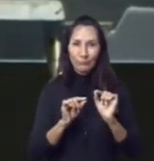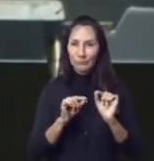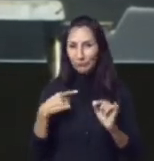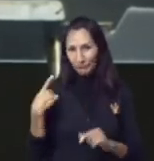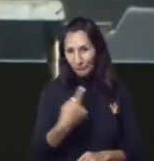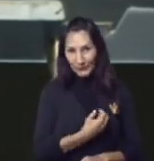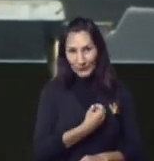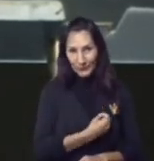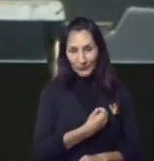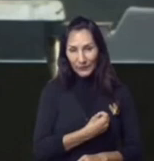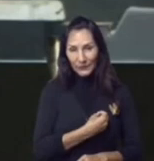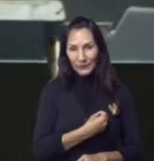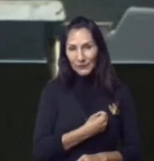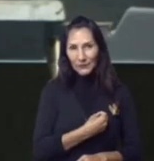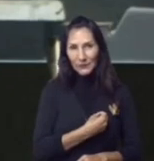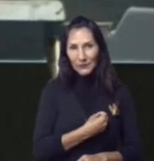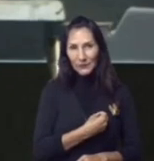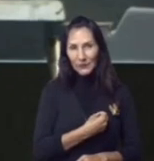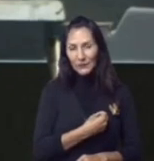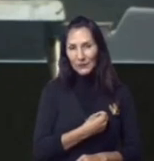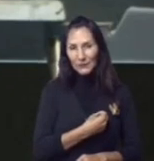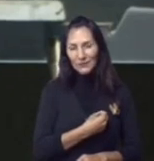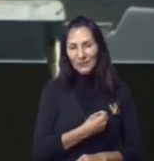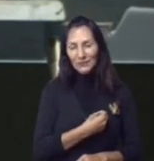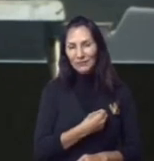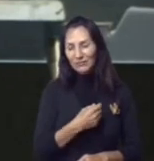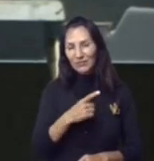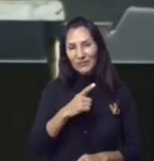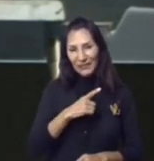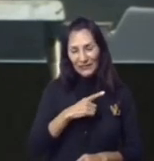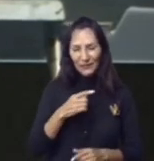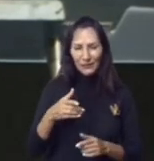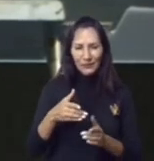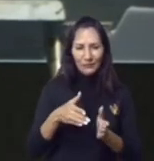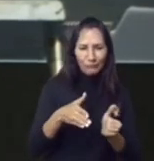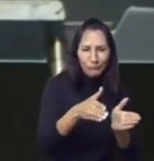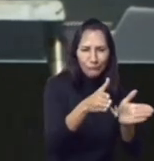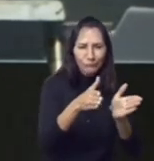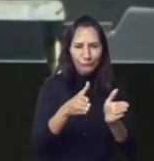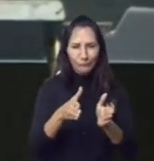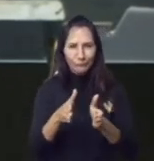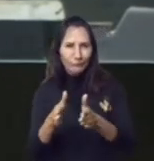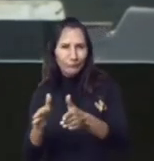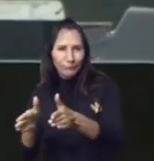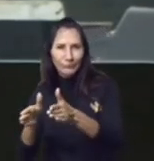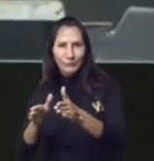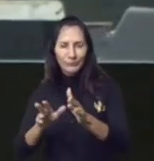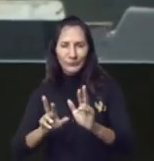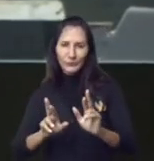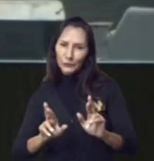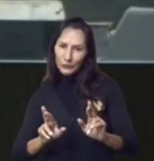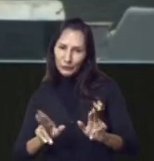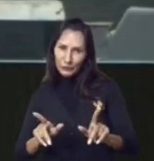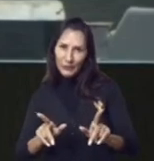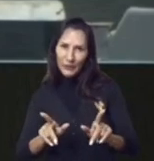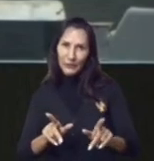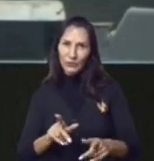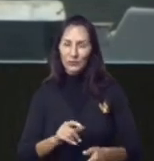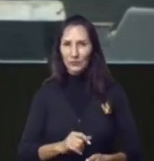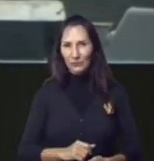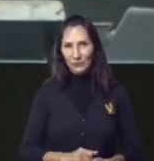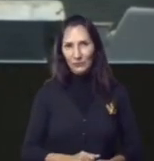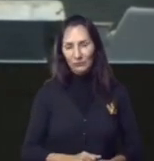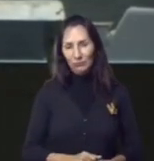a nossa vida, ela vai ter caminhos diferentes. Que coisa interessante, olha. Olha aquilo